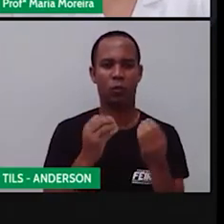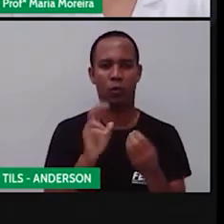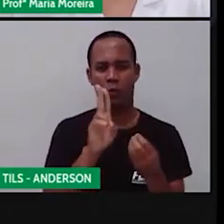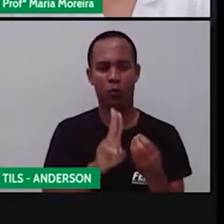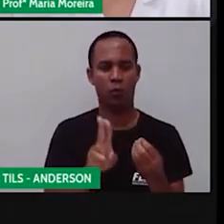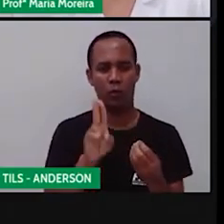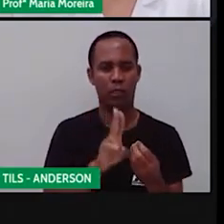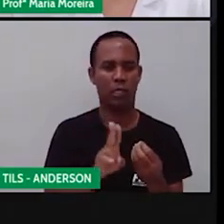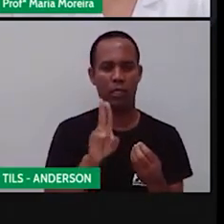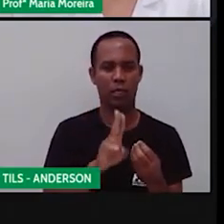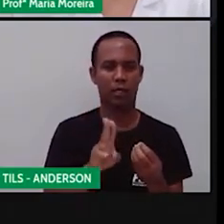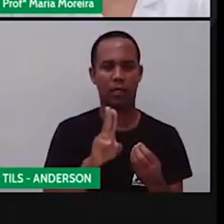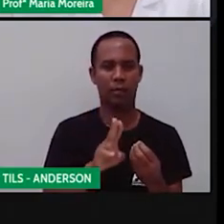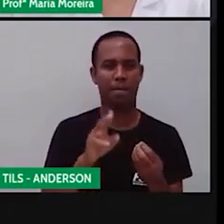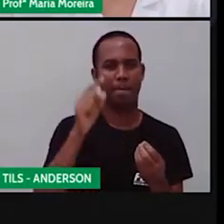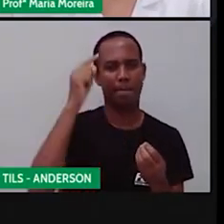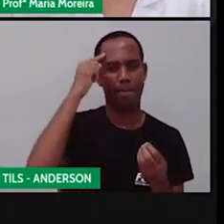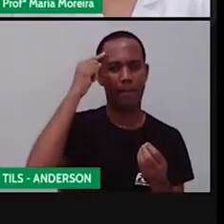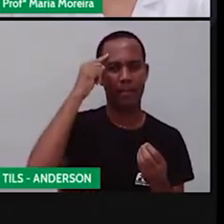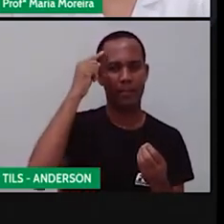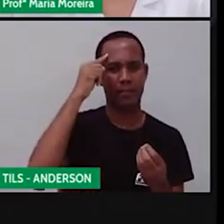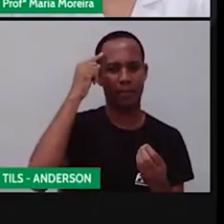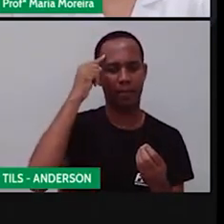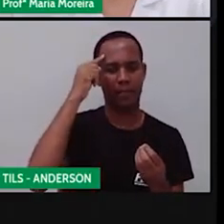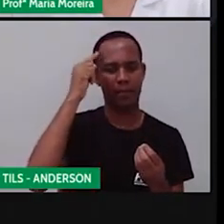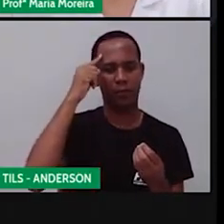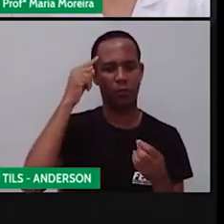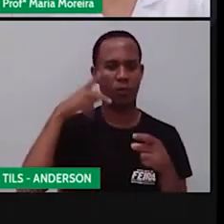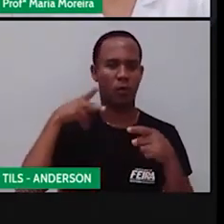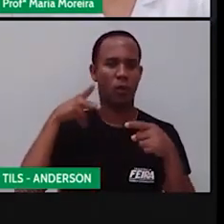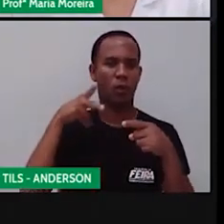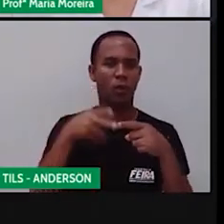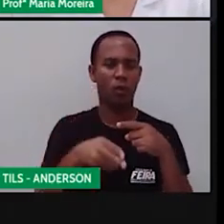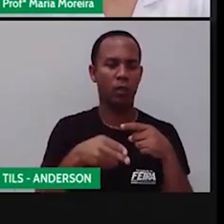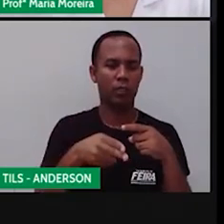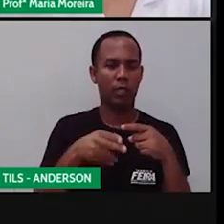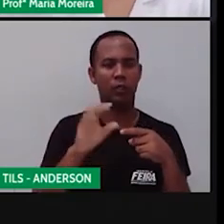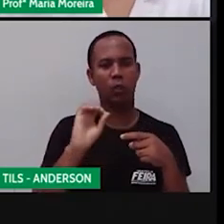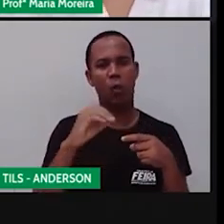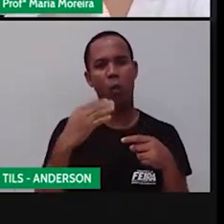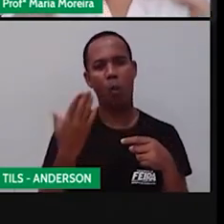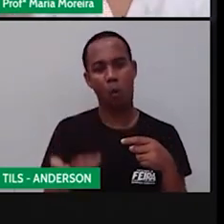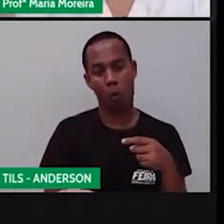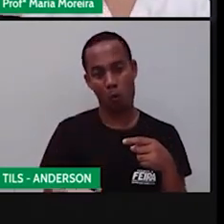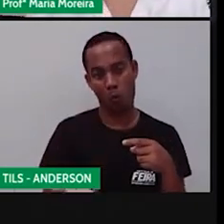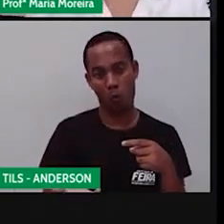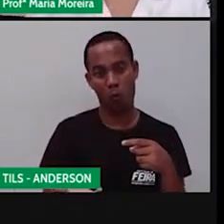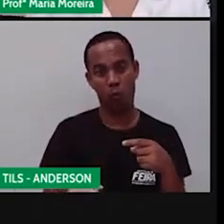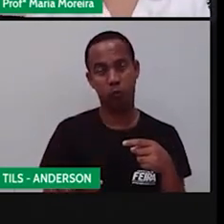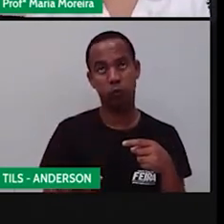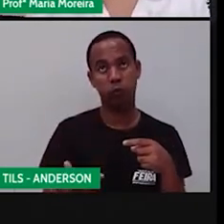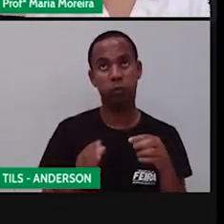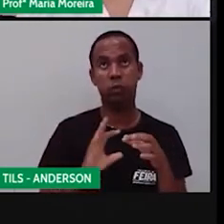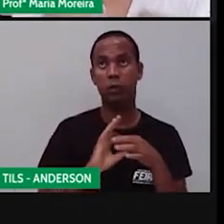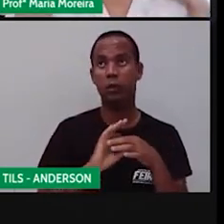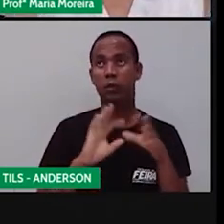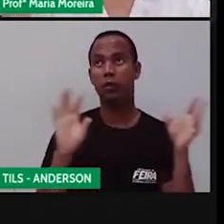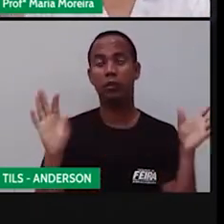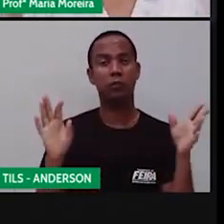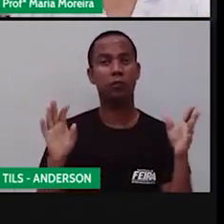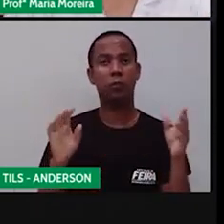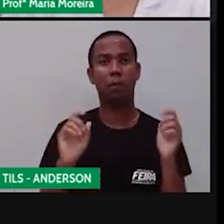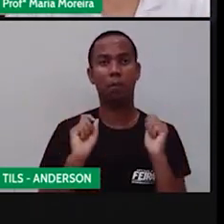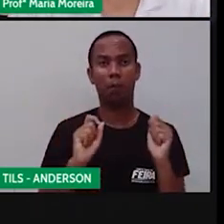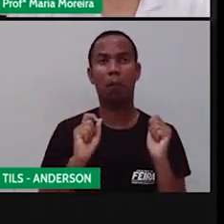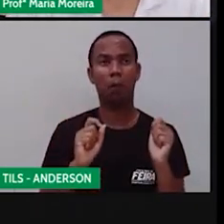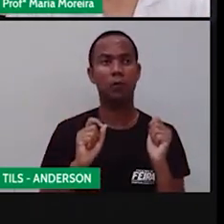para indicar o quê? Que um pensamento foi interrompido, né? Ou deixar um sentido o quê? Aberto. Que pá, pode